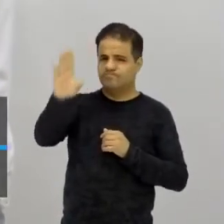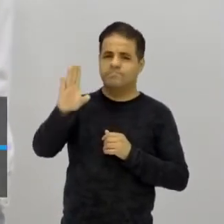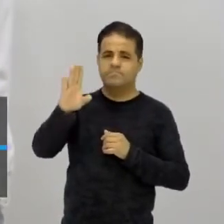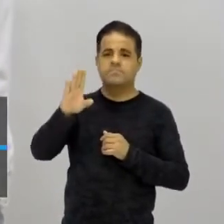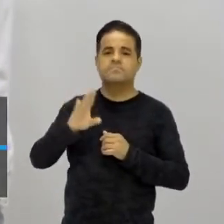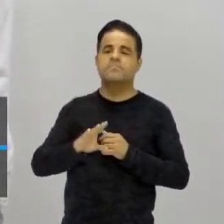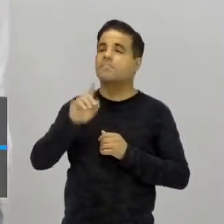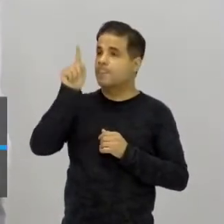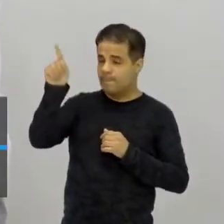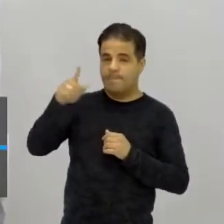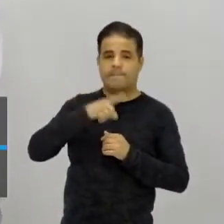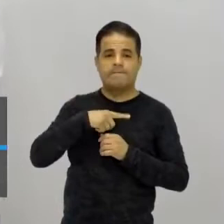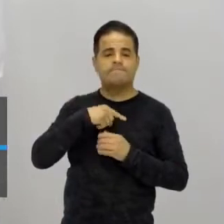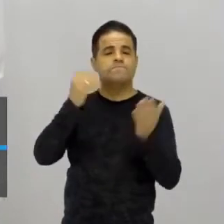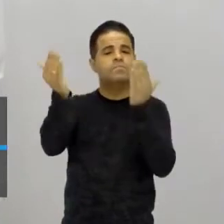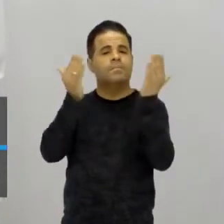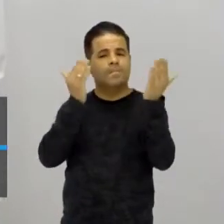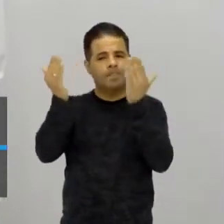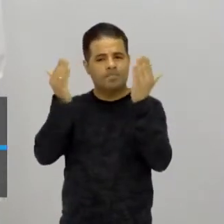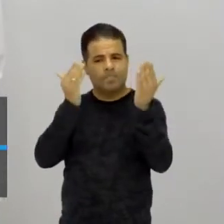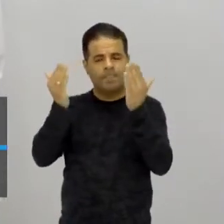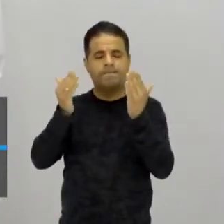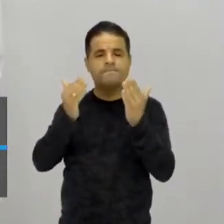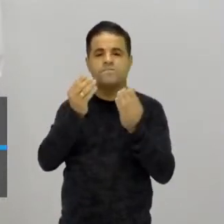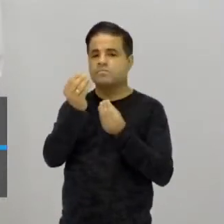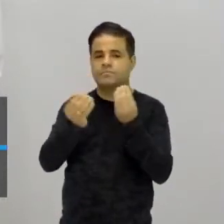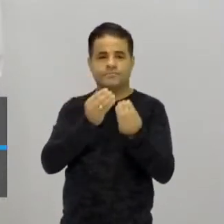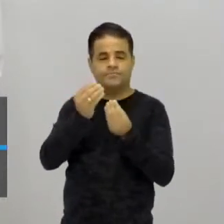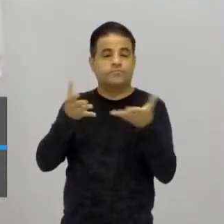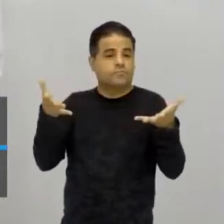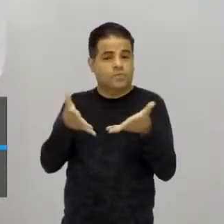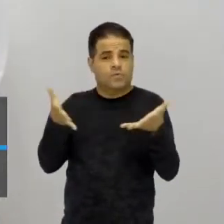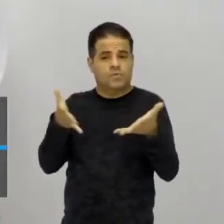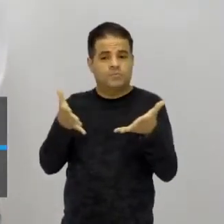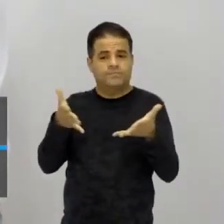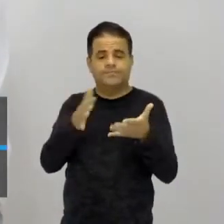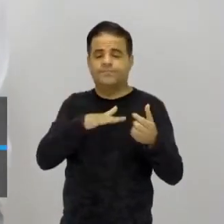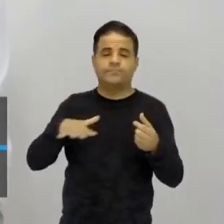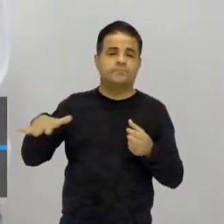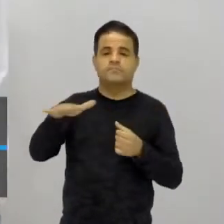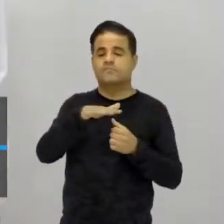principais. Aqui tem uma comparação lá de como está hoje,